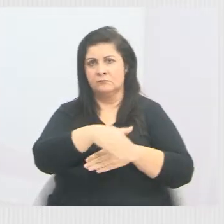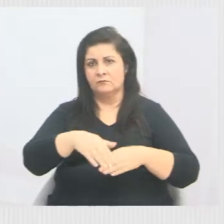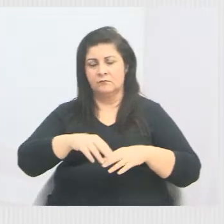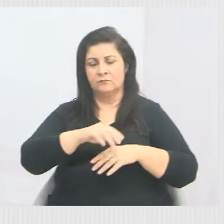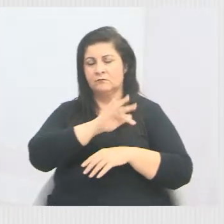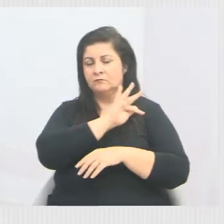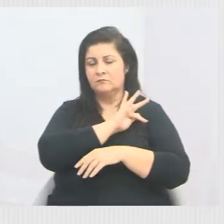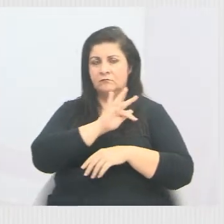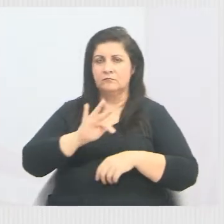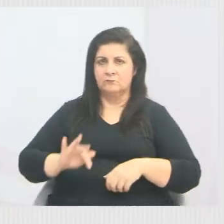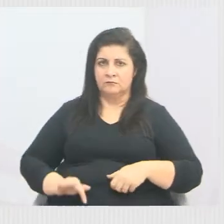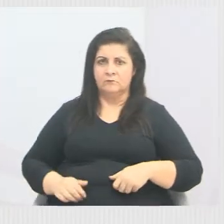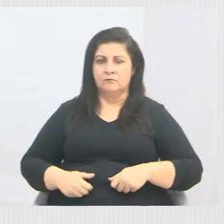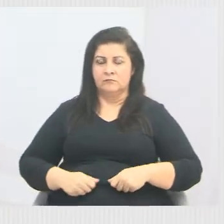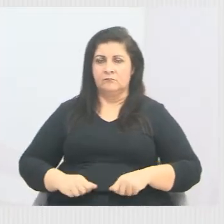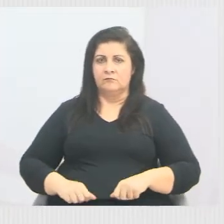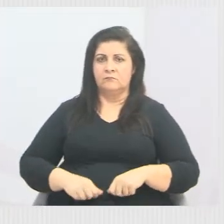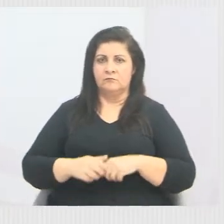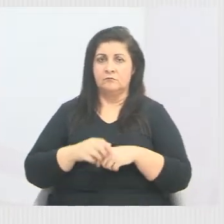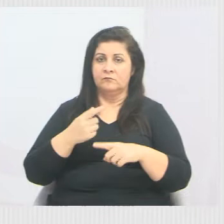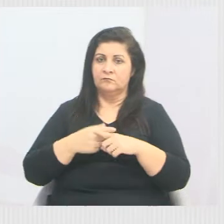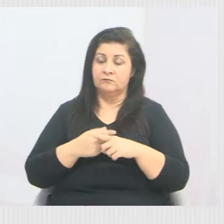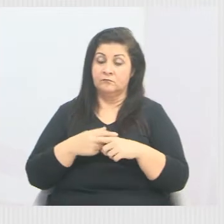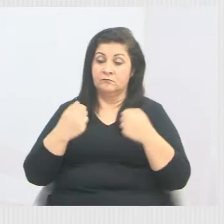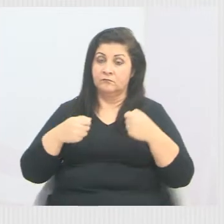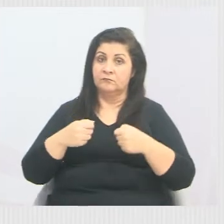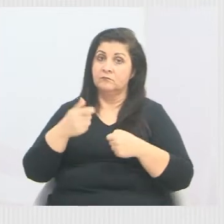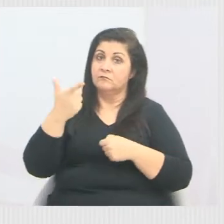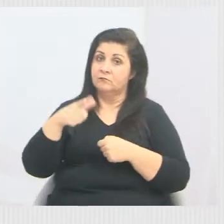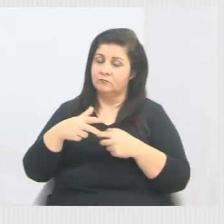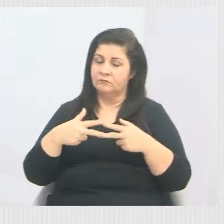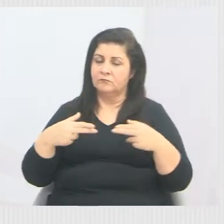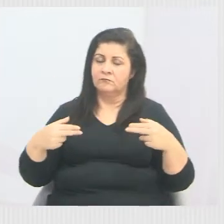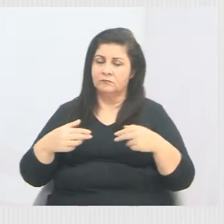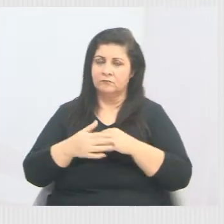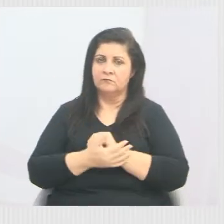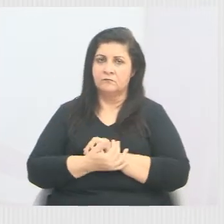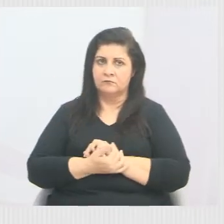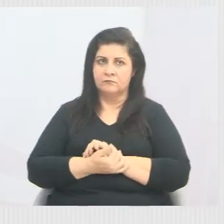federativo, estadual, que a necessidade hoje é outra.